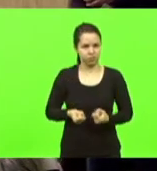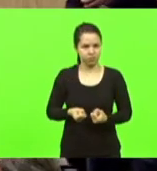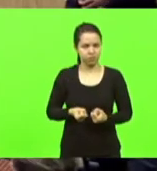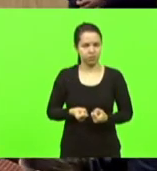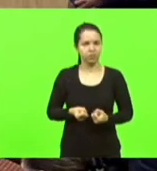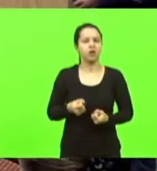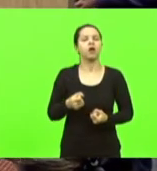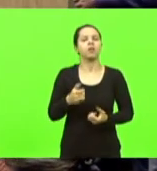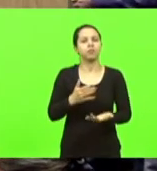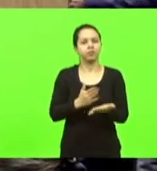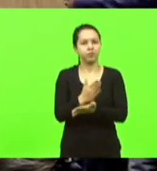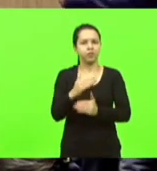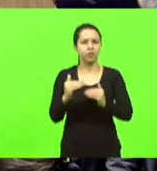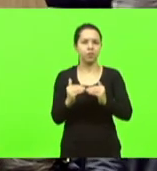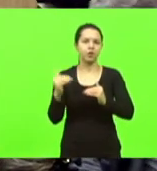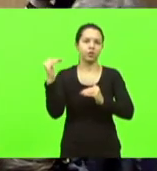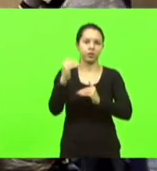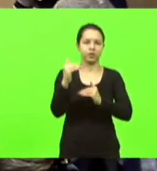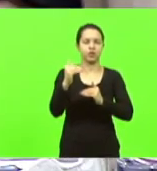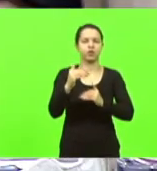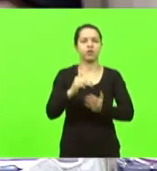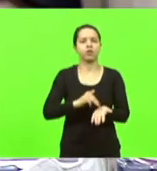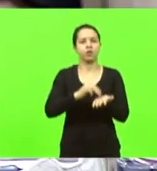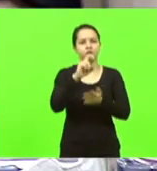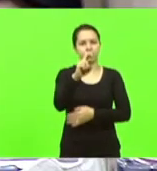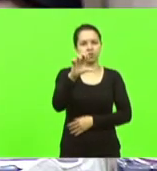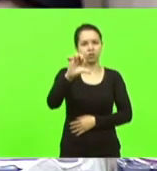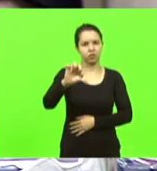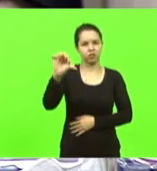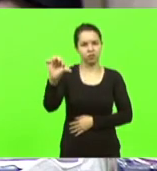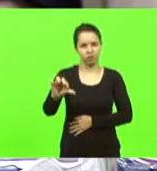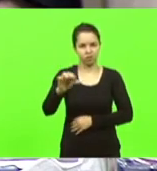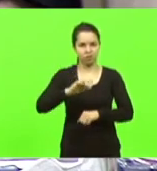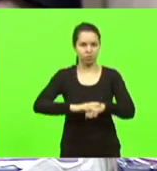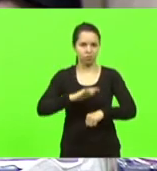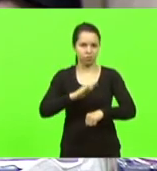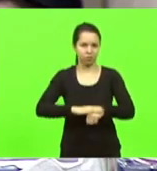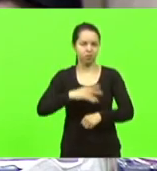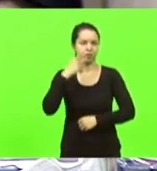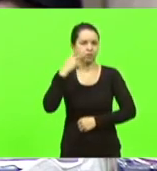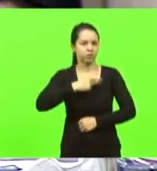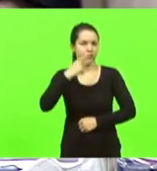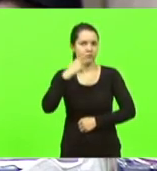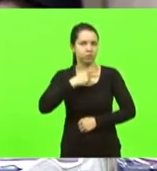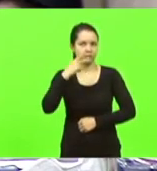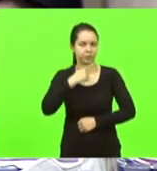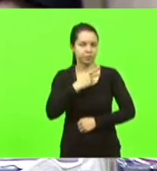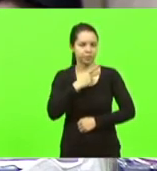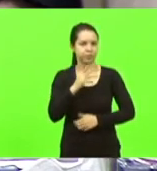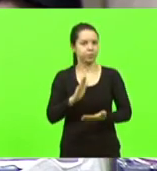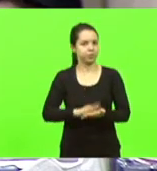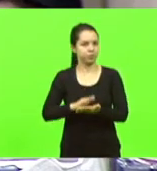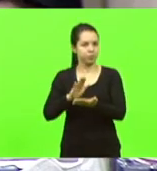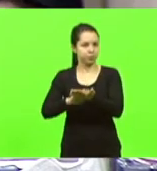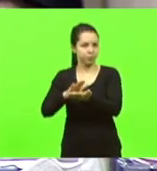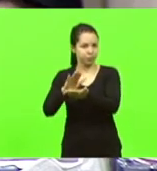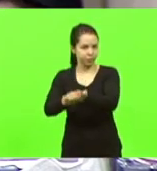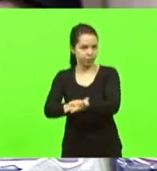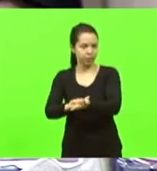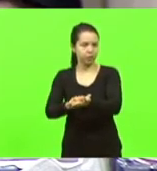aprovado por maioria Moção 599 autor Deputado Kennedy Nunes para mim parabenizando